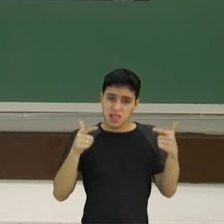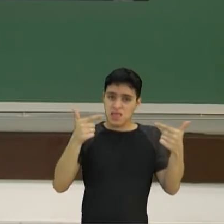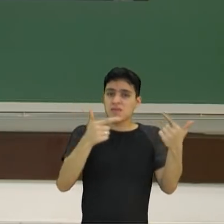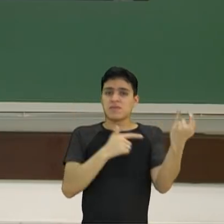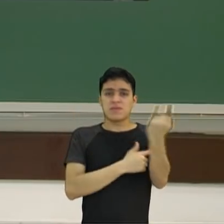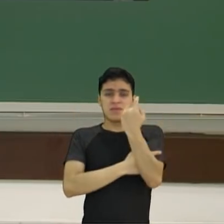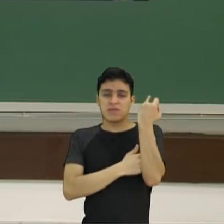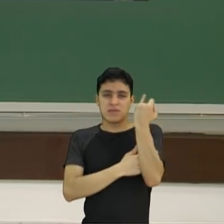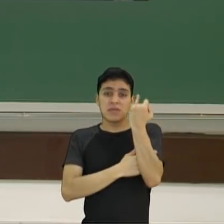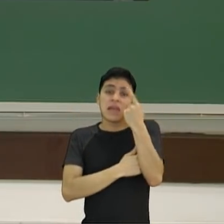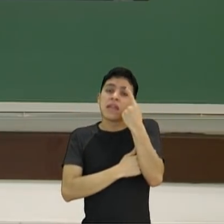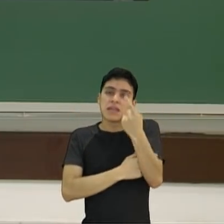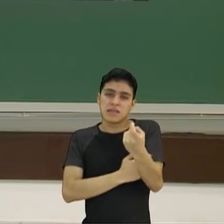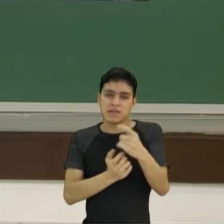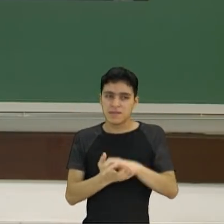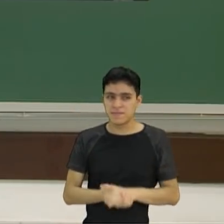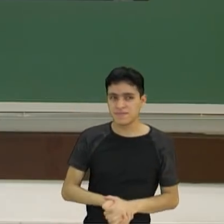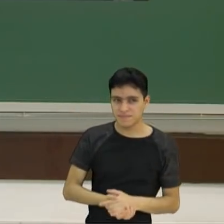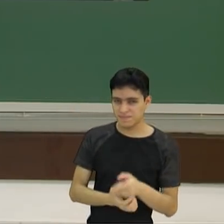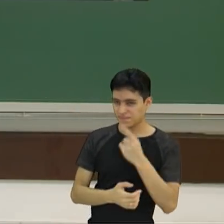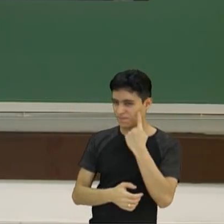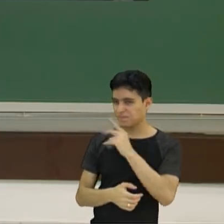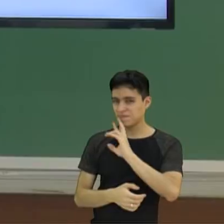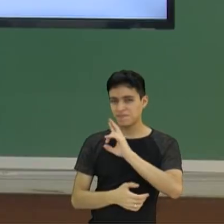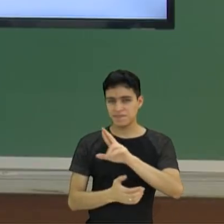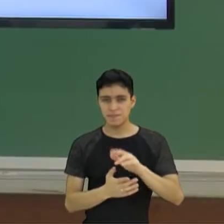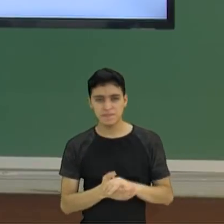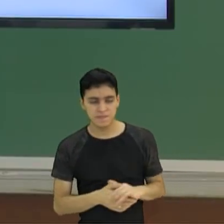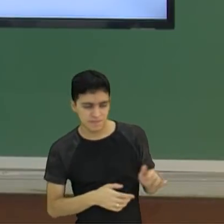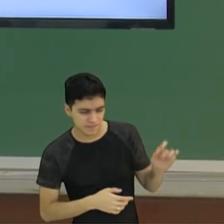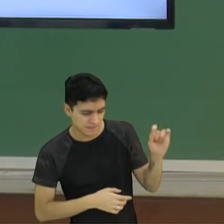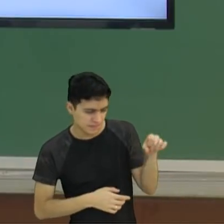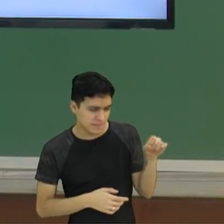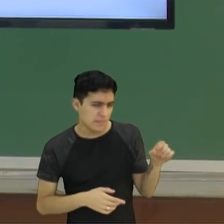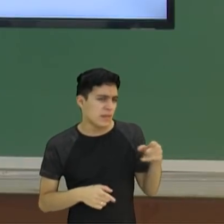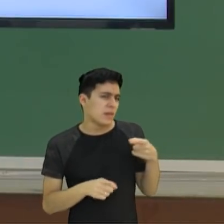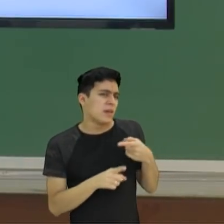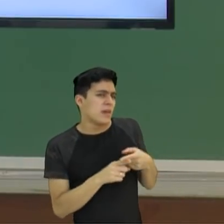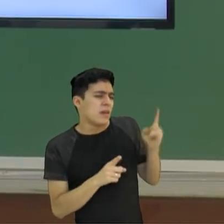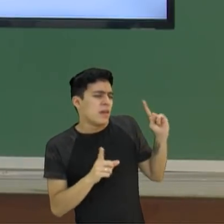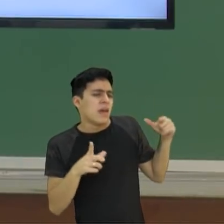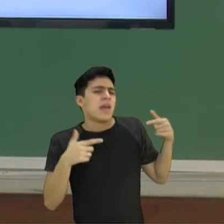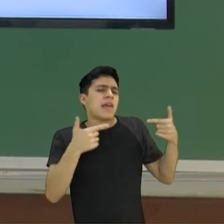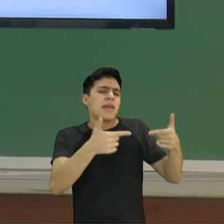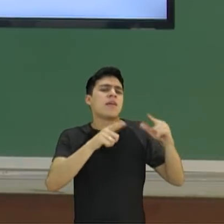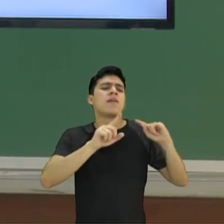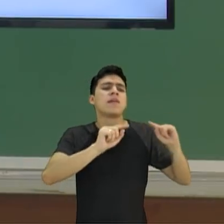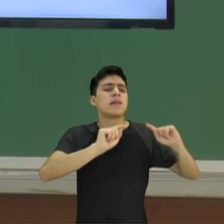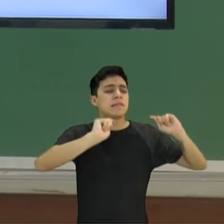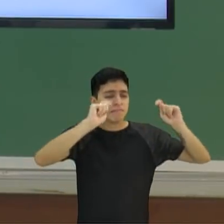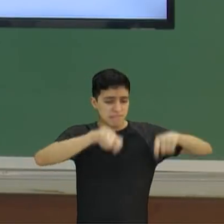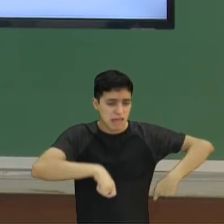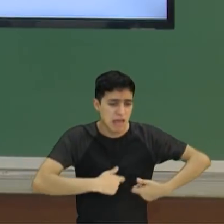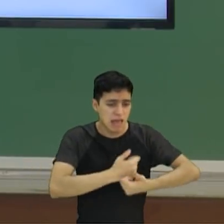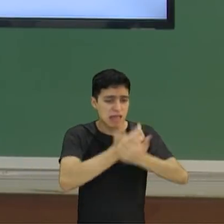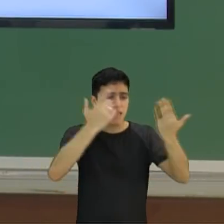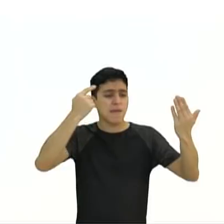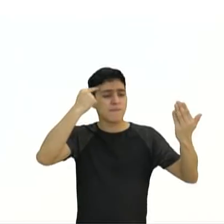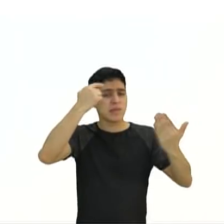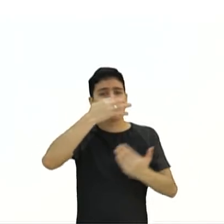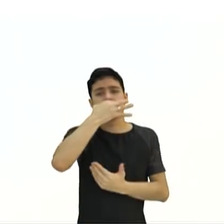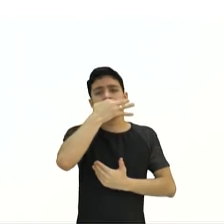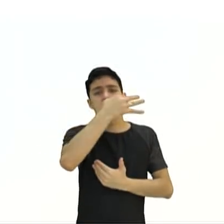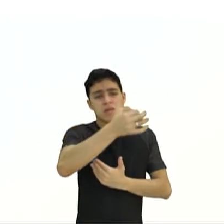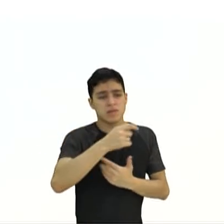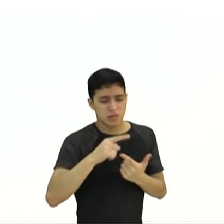muito interessante. Veja a possibilidade. Sim, pois essa iniciativa possibilita o ensino do pensamento crítico